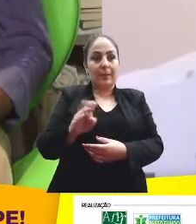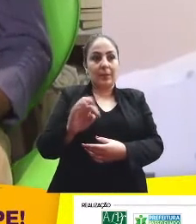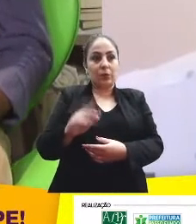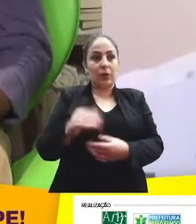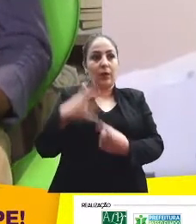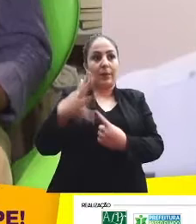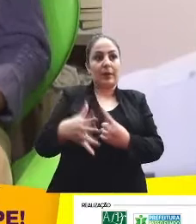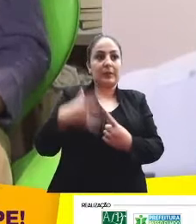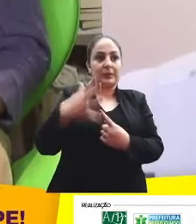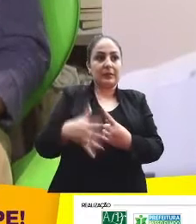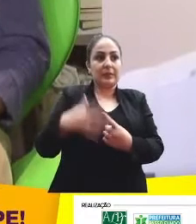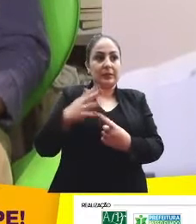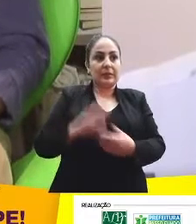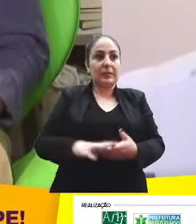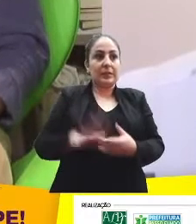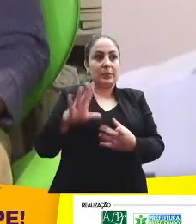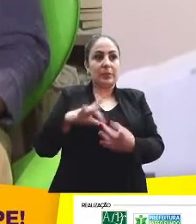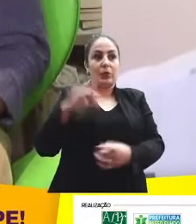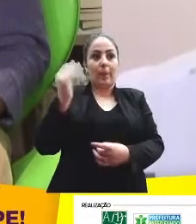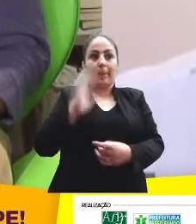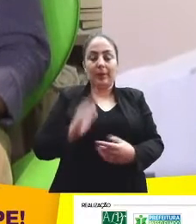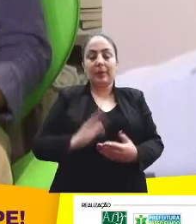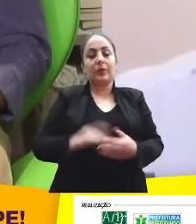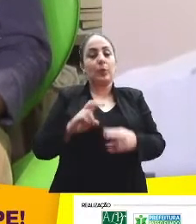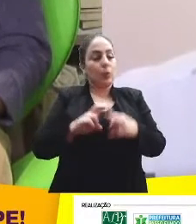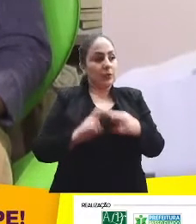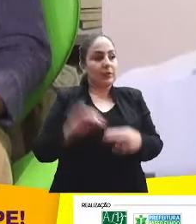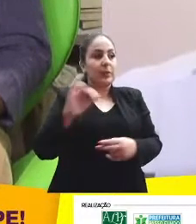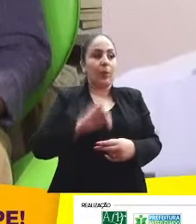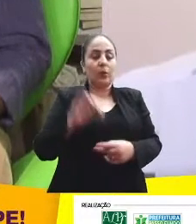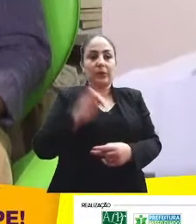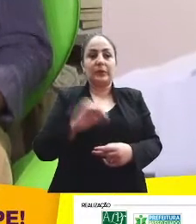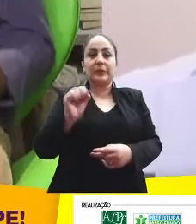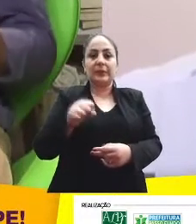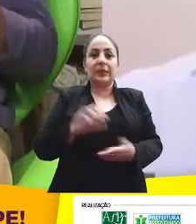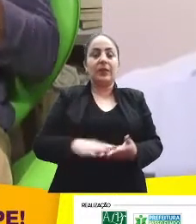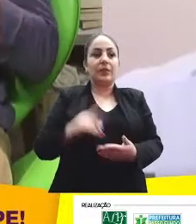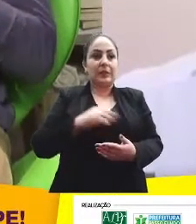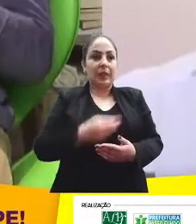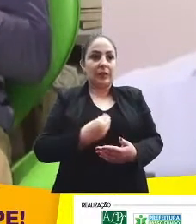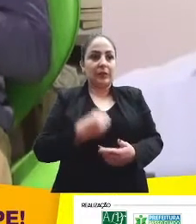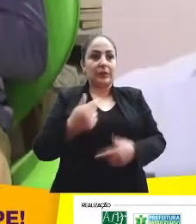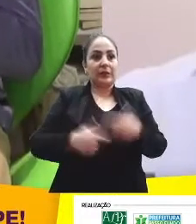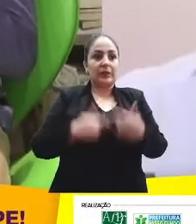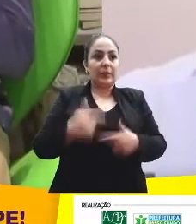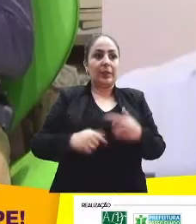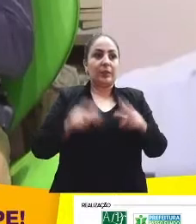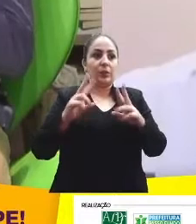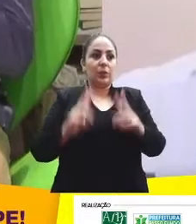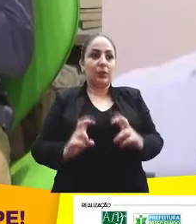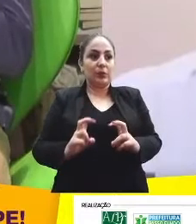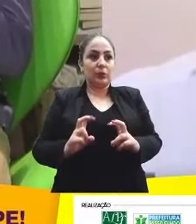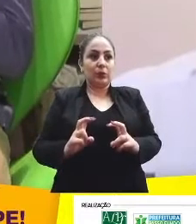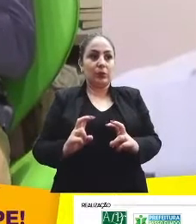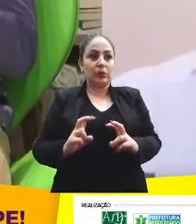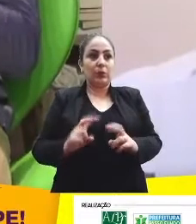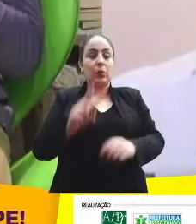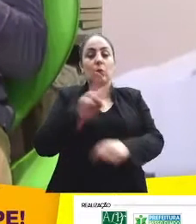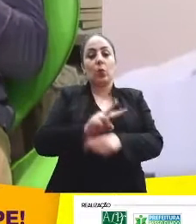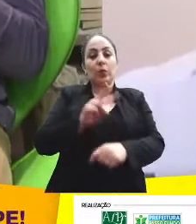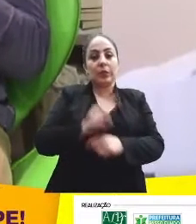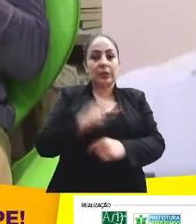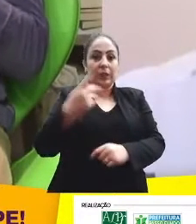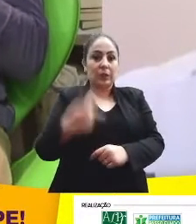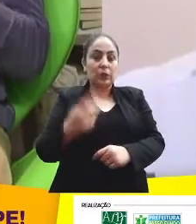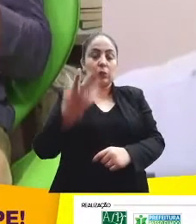palestrantes espíritas do Brasil. Então, vale a pena. Ele vai estar trabalhando o tema Cuidando da